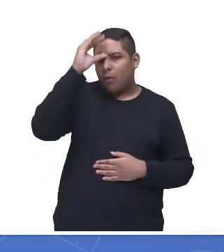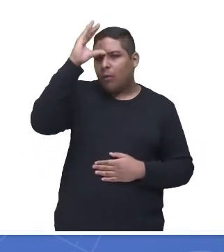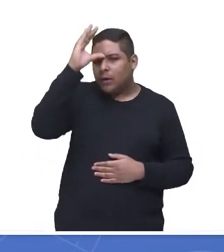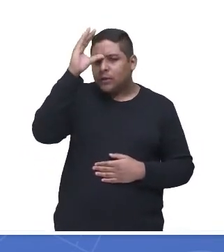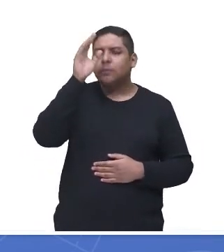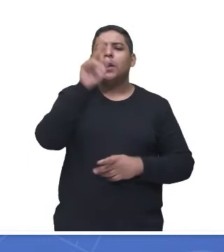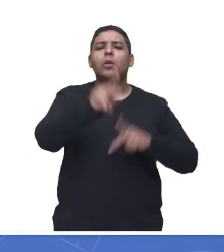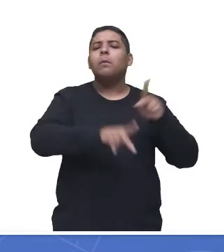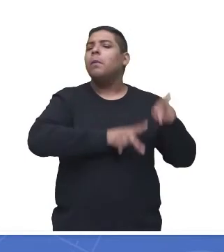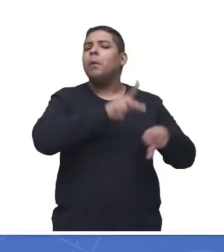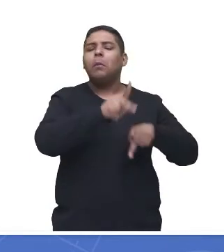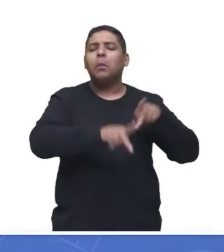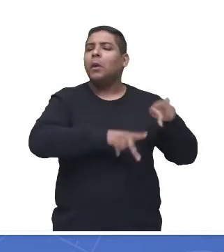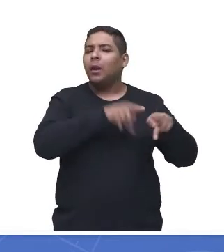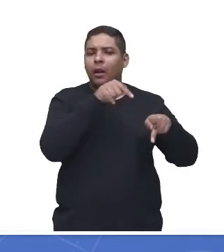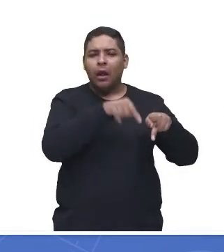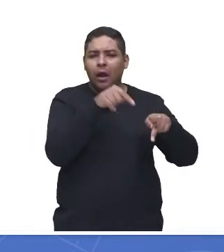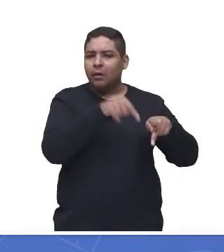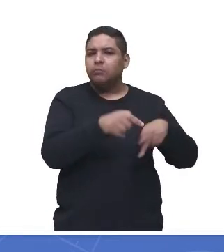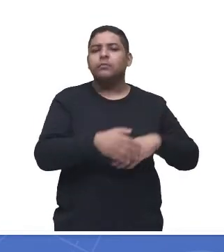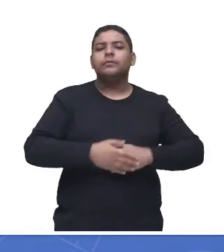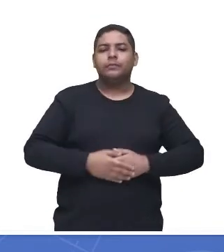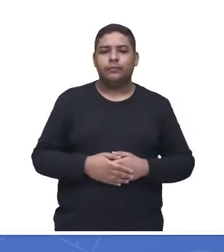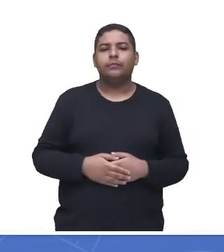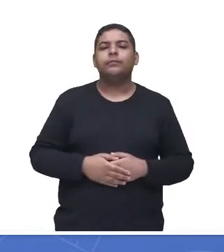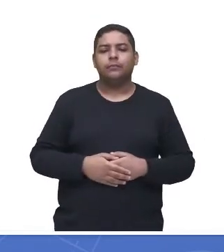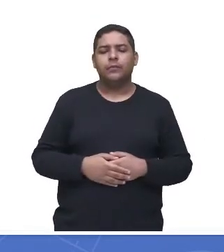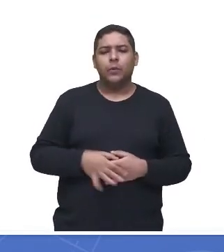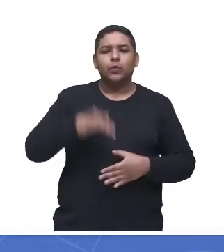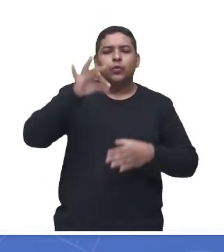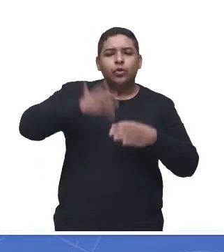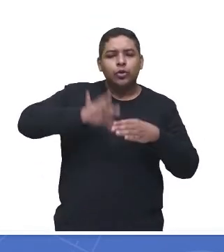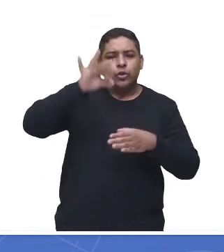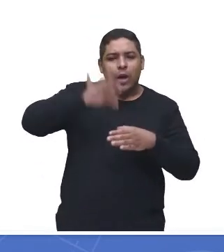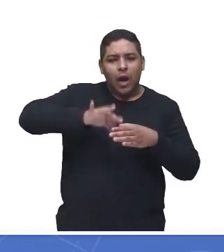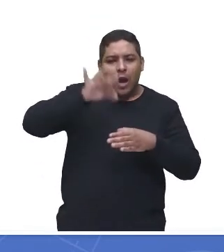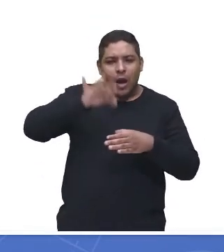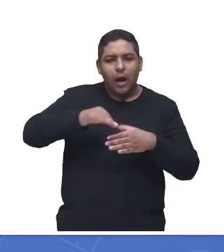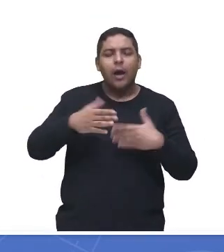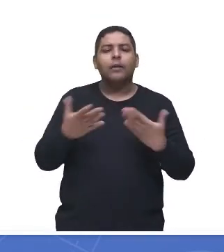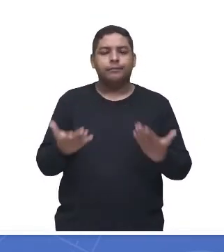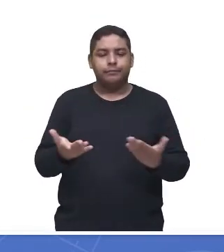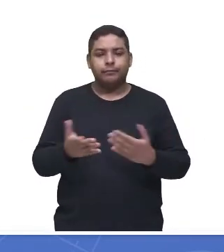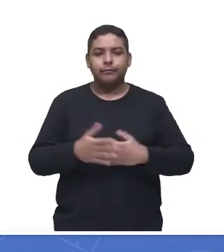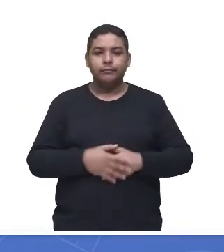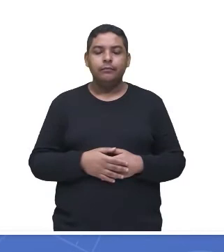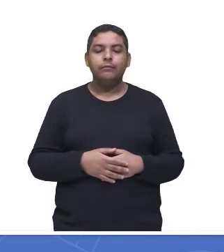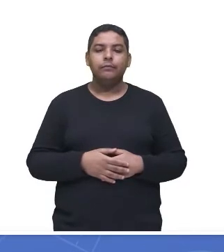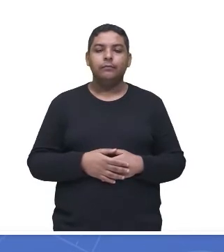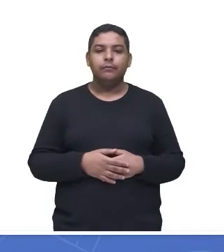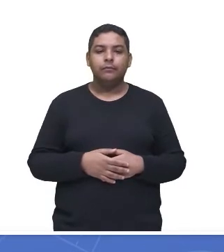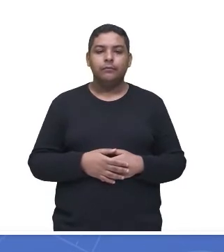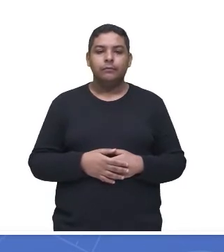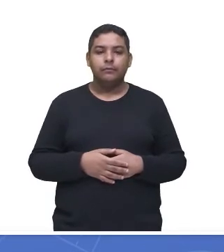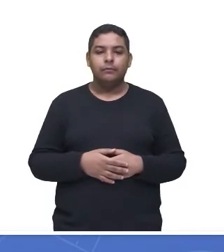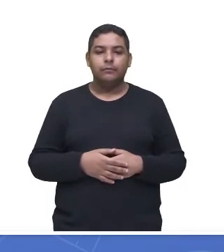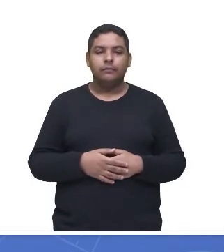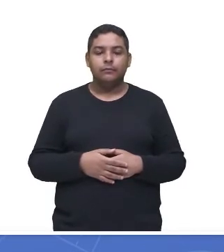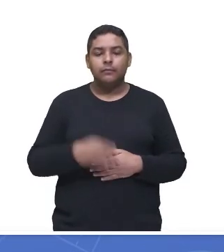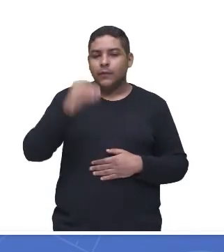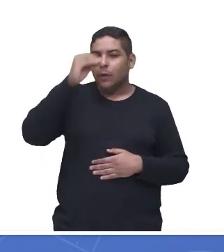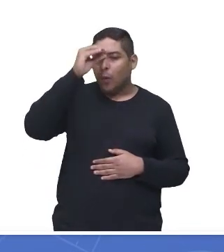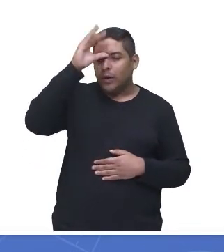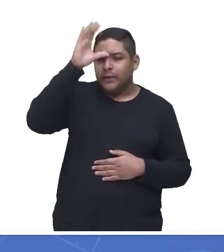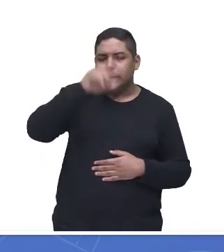popular, né? Qual é o que vocês conhecem? Nós falamos aqui do chá, do boldo, né? O senso comum. É algum conhecimento que